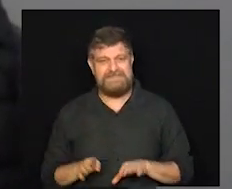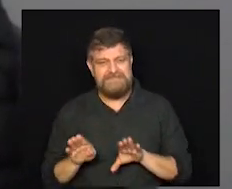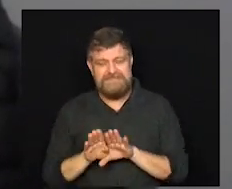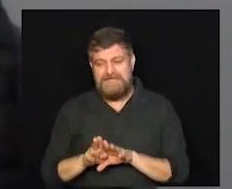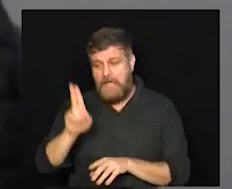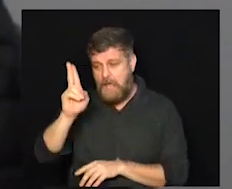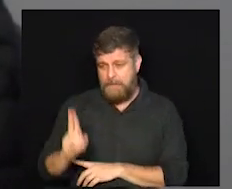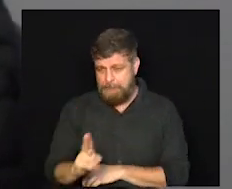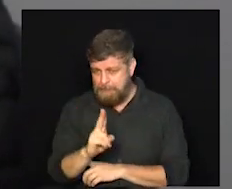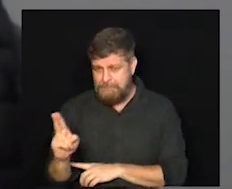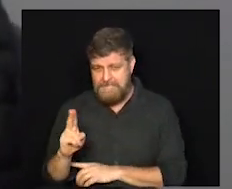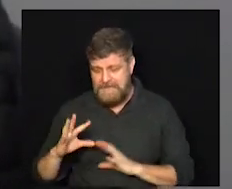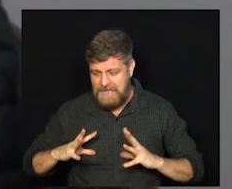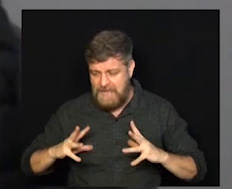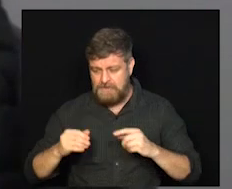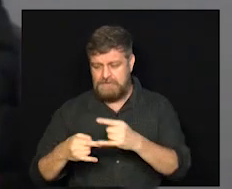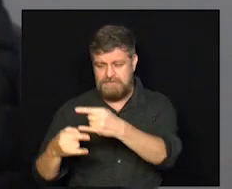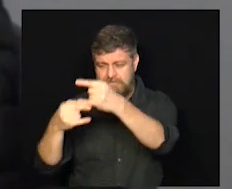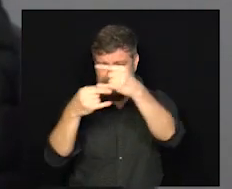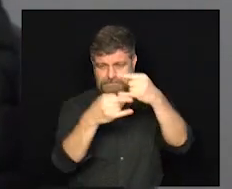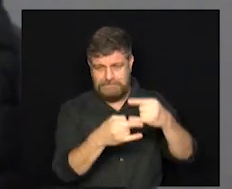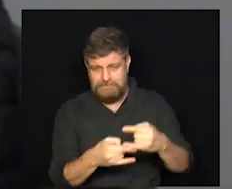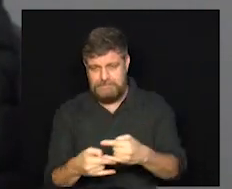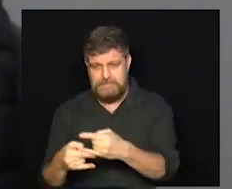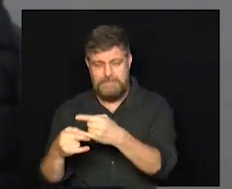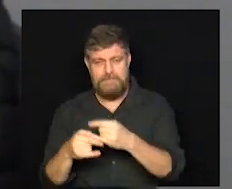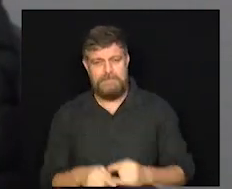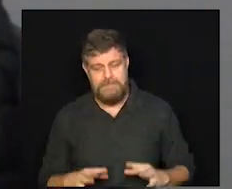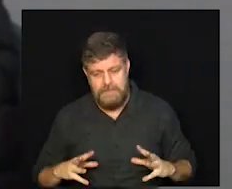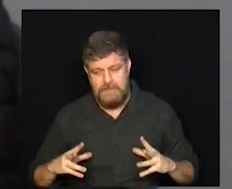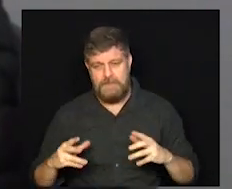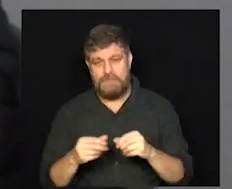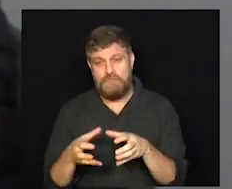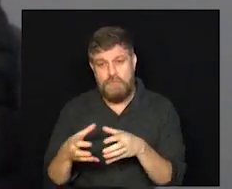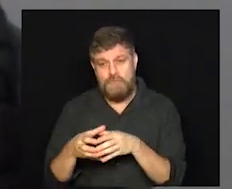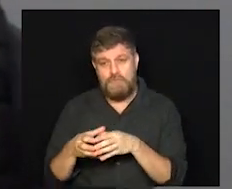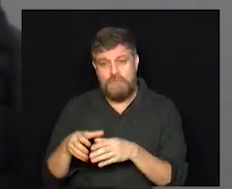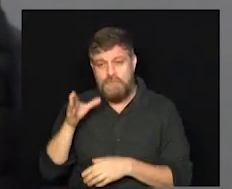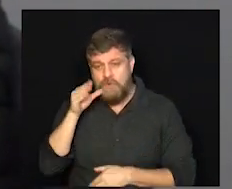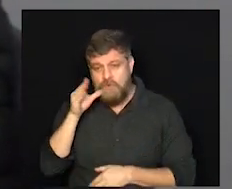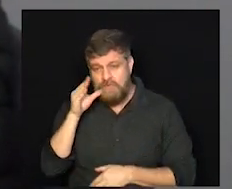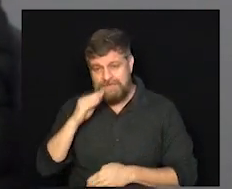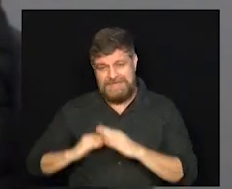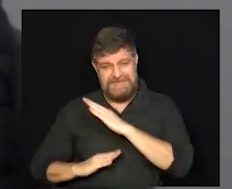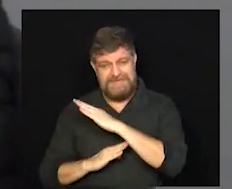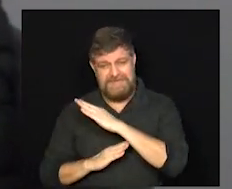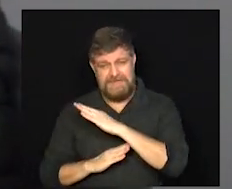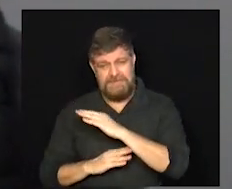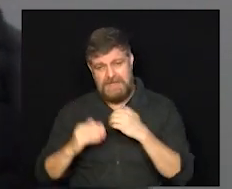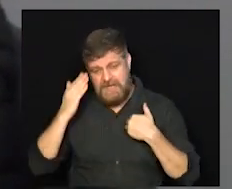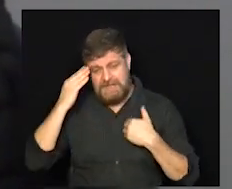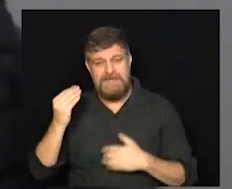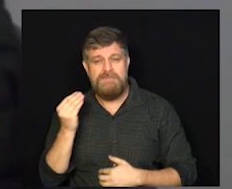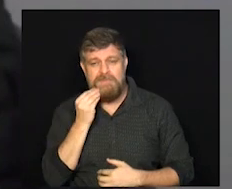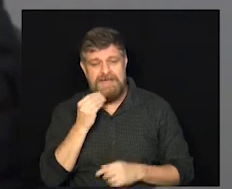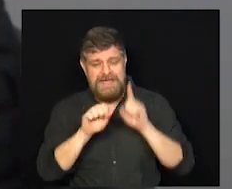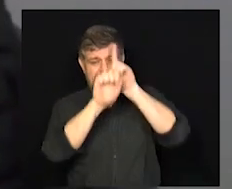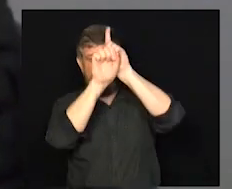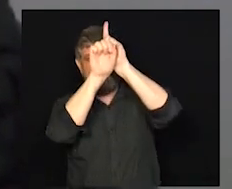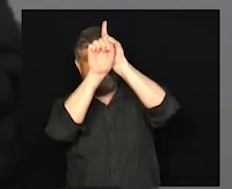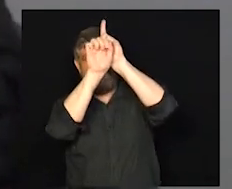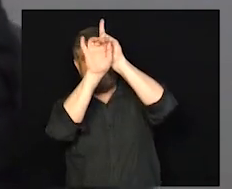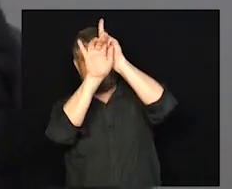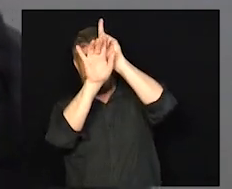todos que estão aí participando, Isabel, e toda a equipe técnica. E eu agradeço demais por essa oportunidade. Deus abençoe a todos.